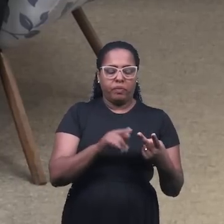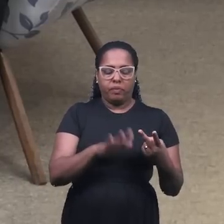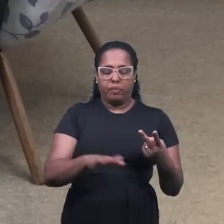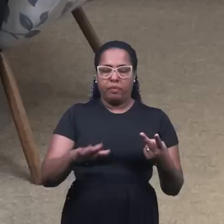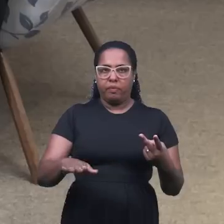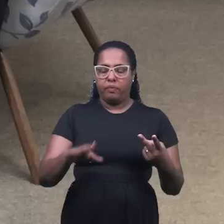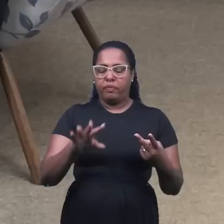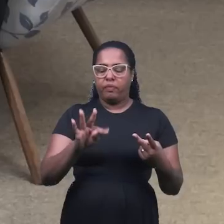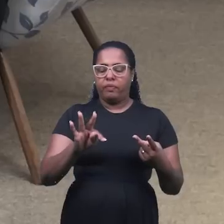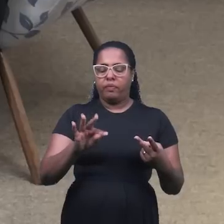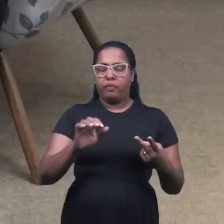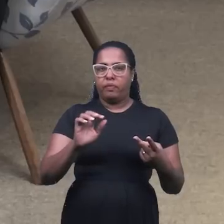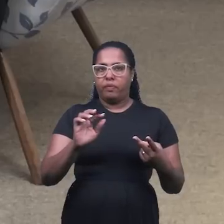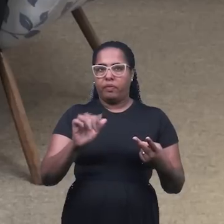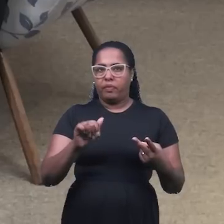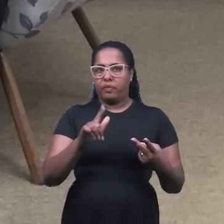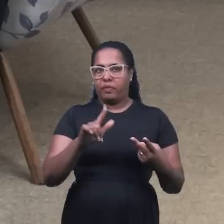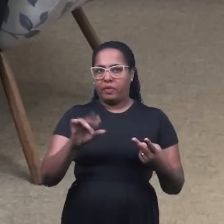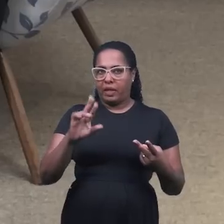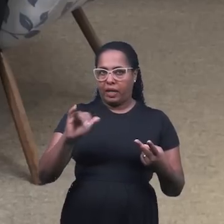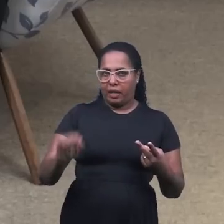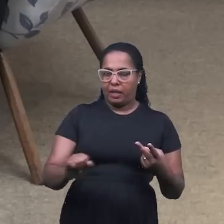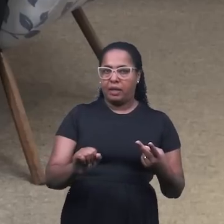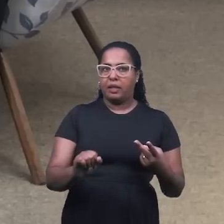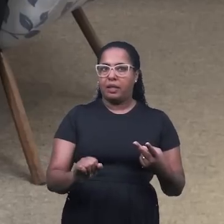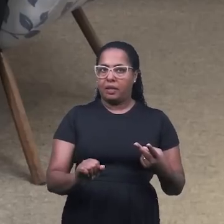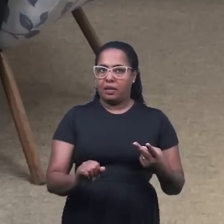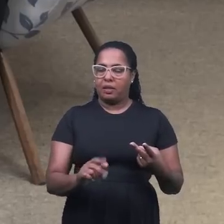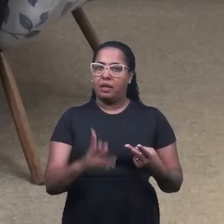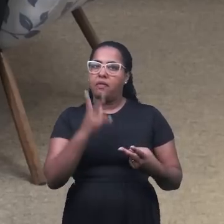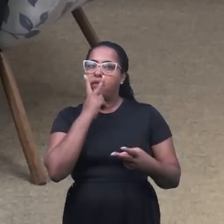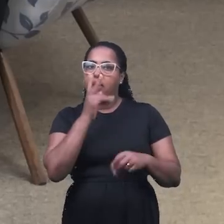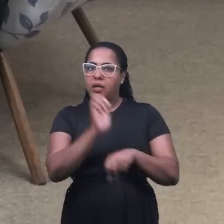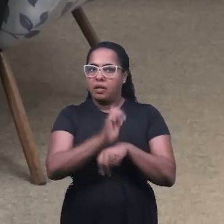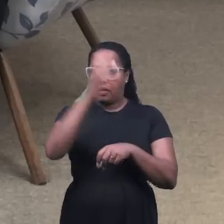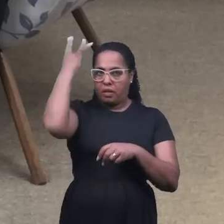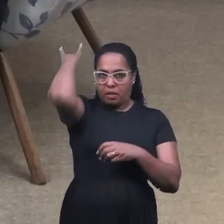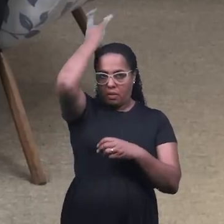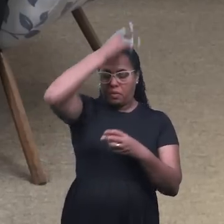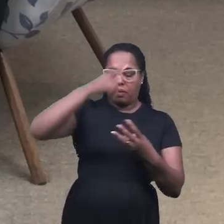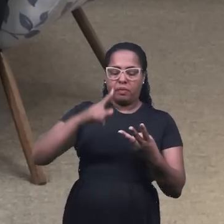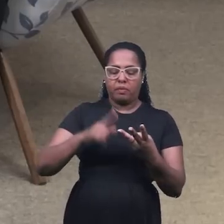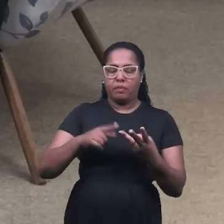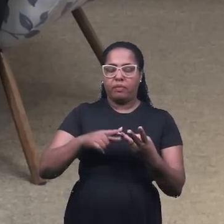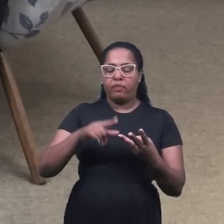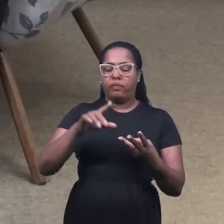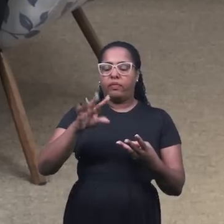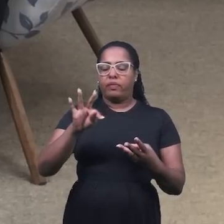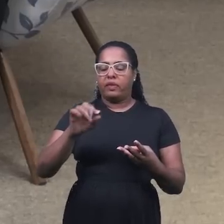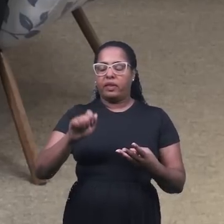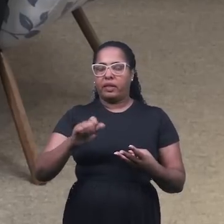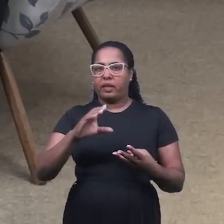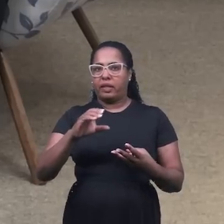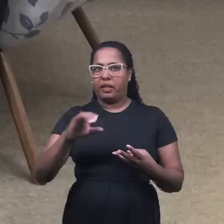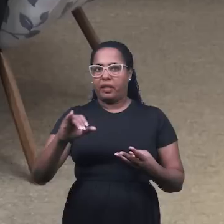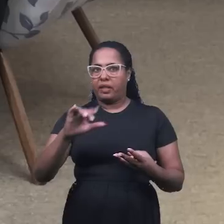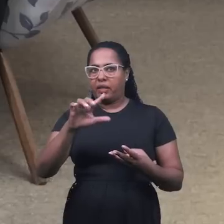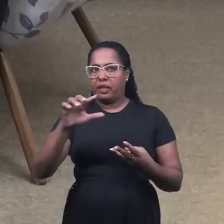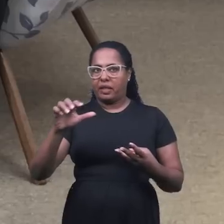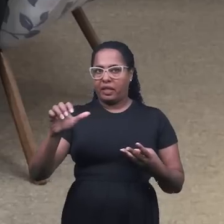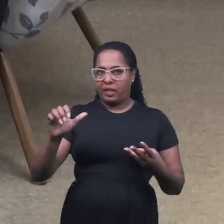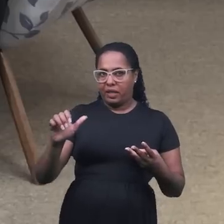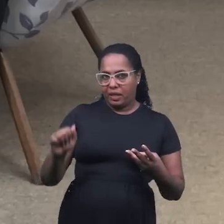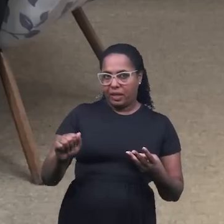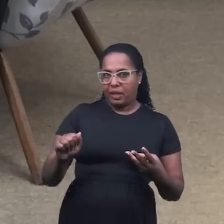a criança Thales Luan de Jesus, de Vitória, Espírito Santo, a criança Tássila Nascimento,